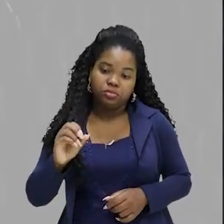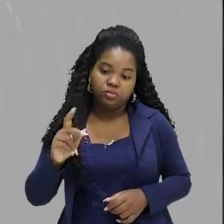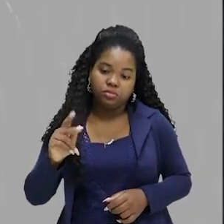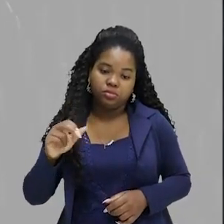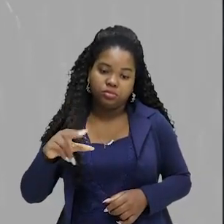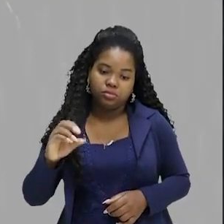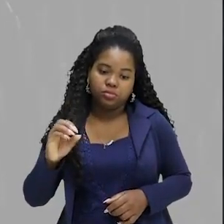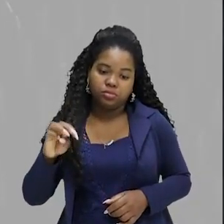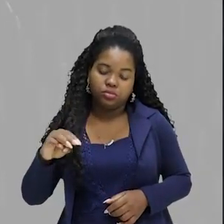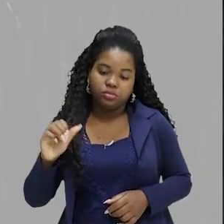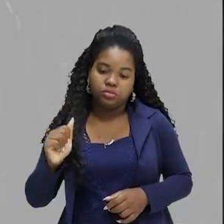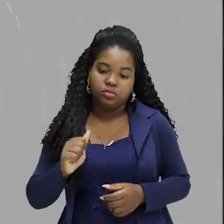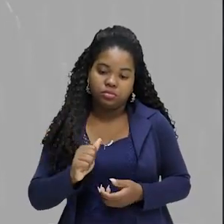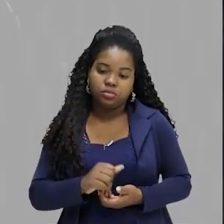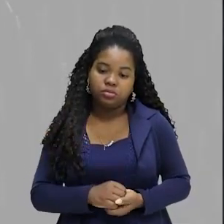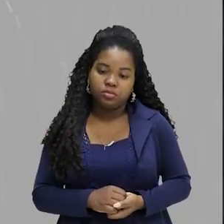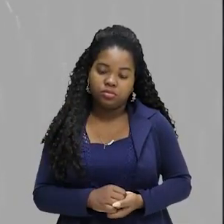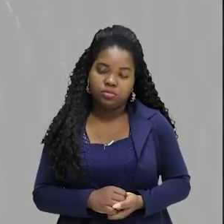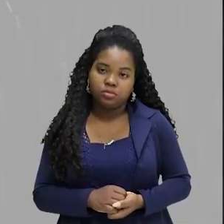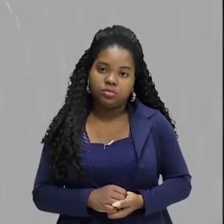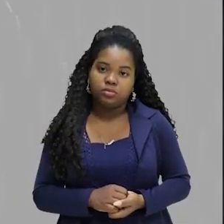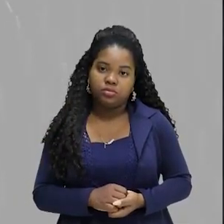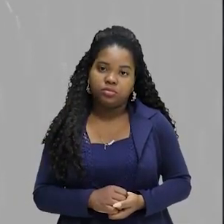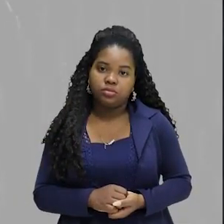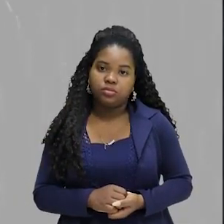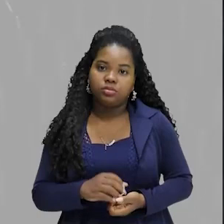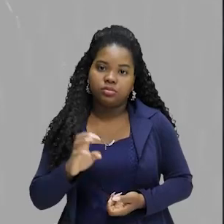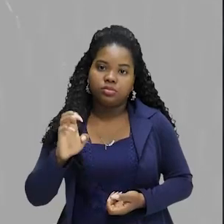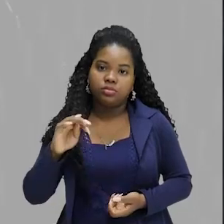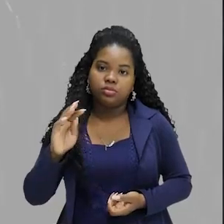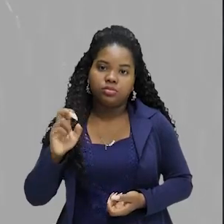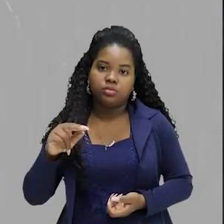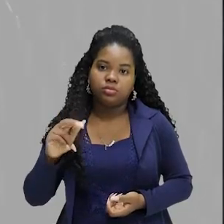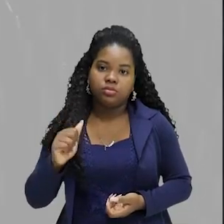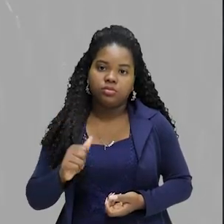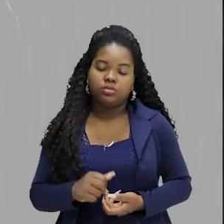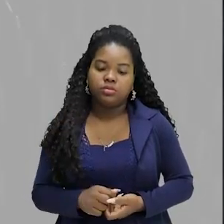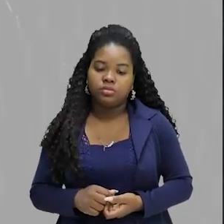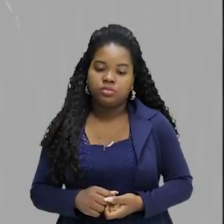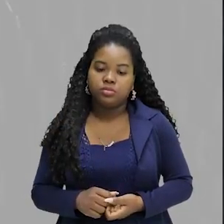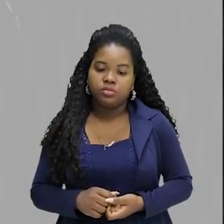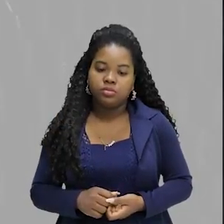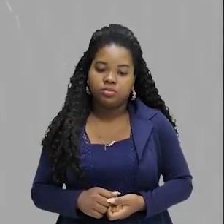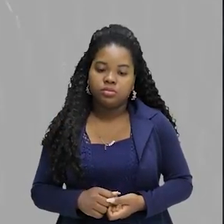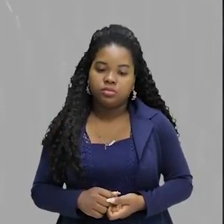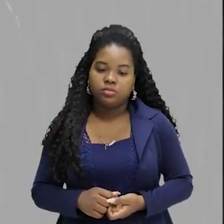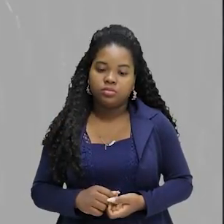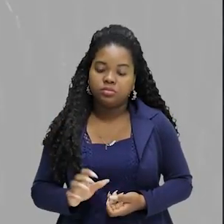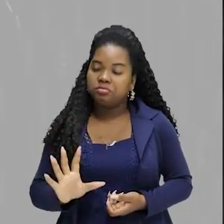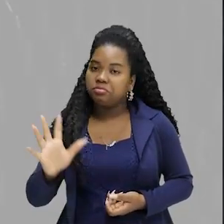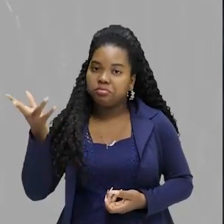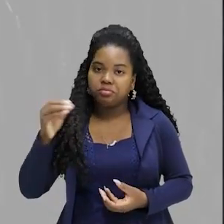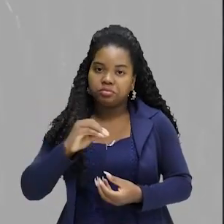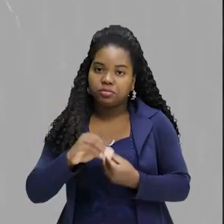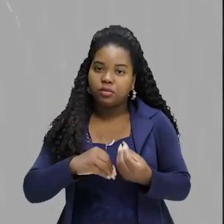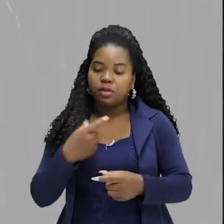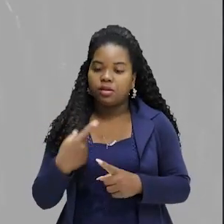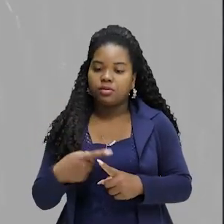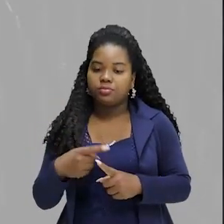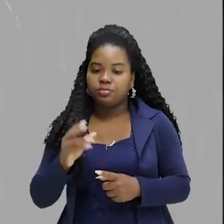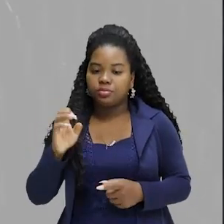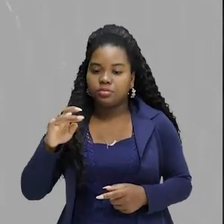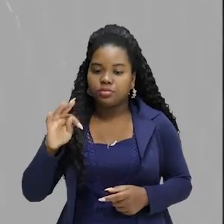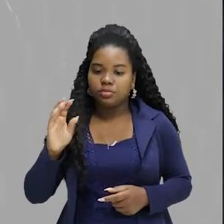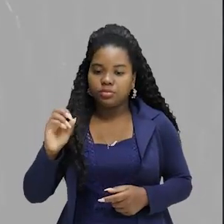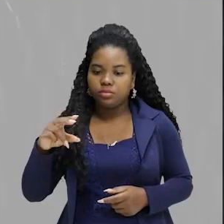se for propanona, que no caso é a cetona, a reação não ocorrerá, pois as cetonas não